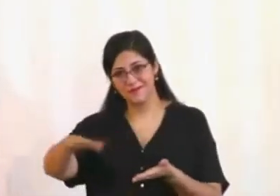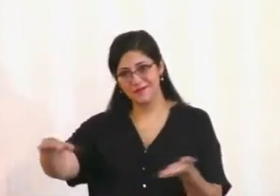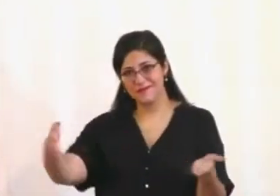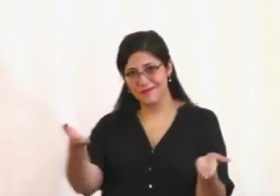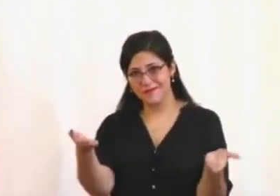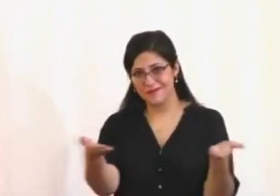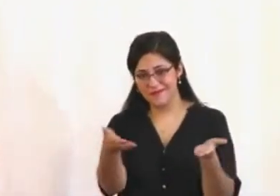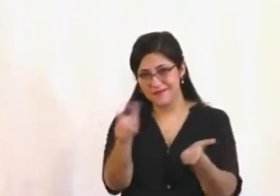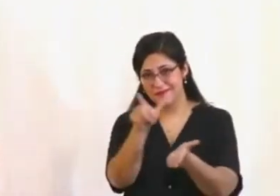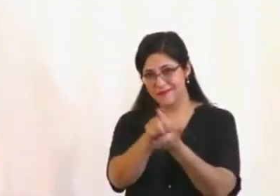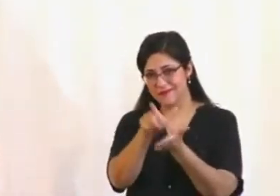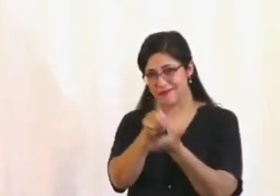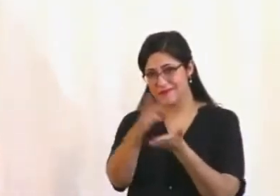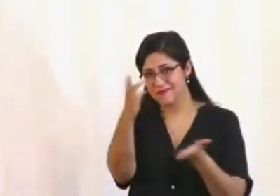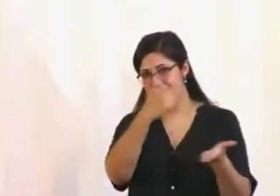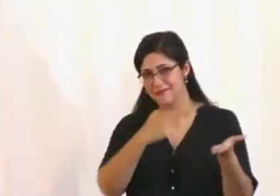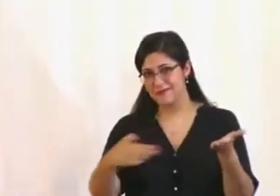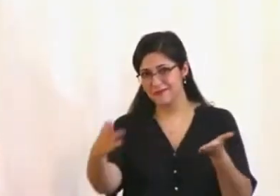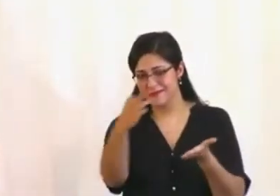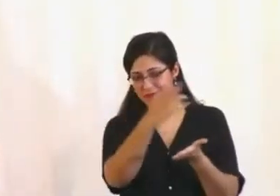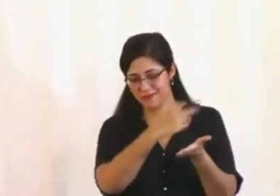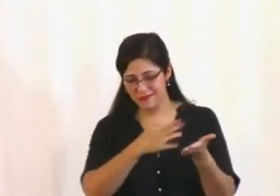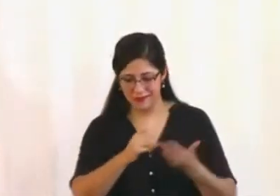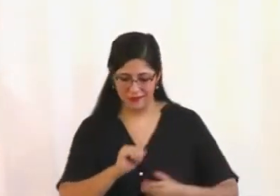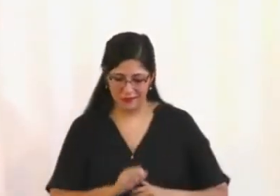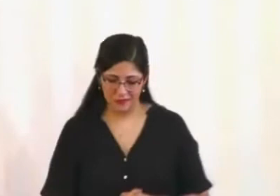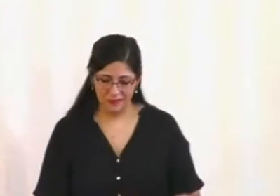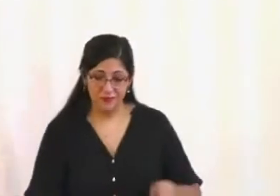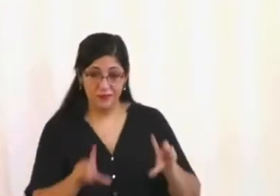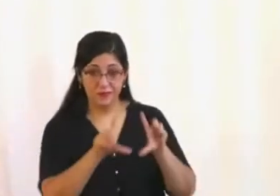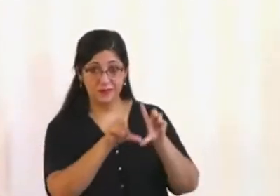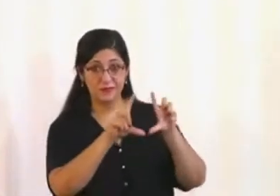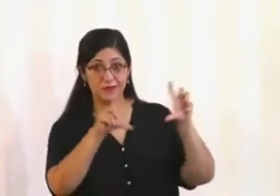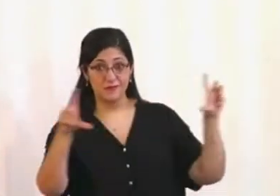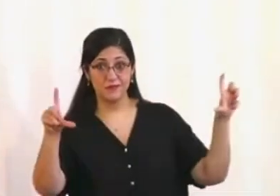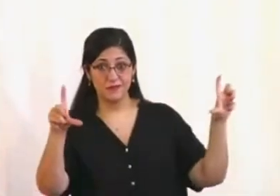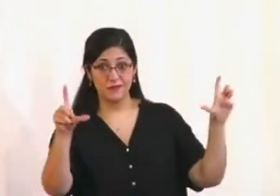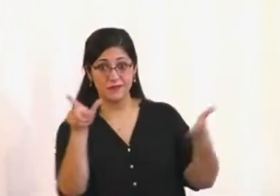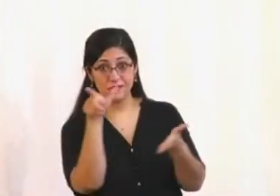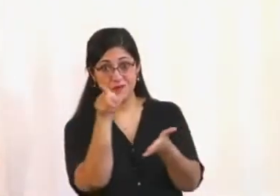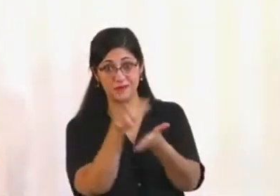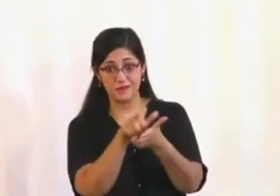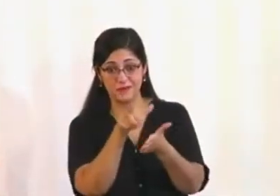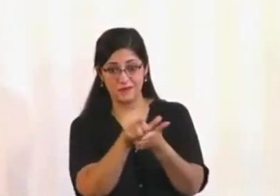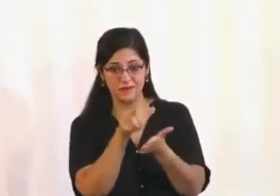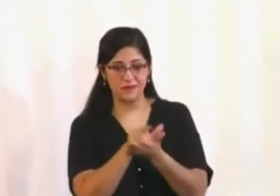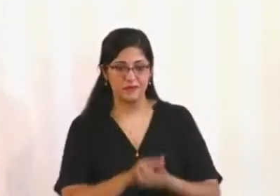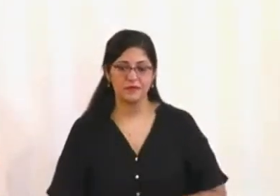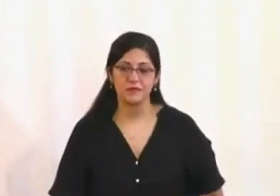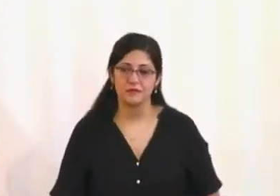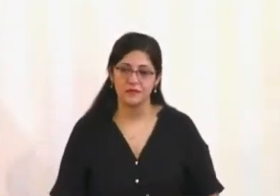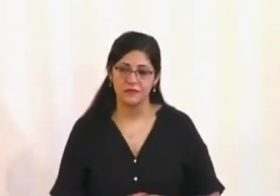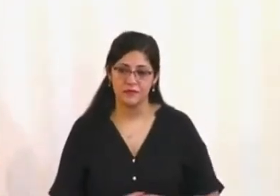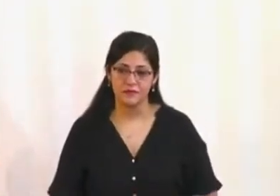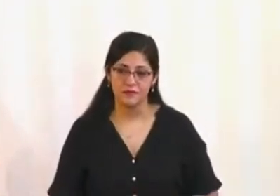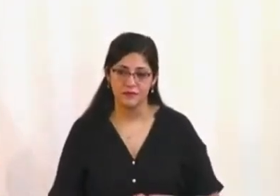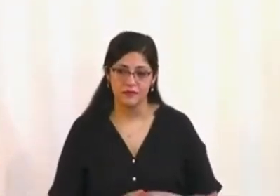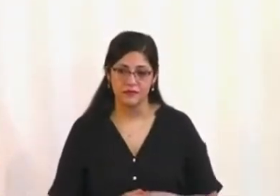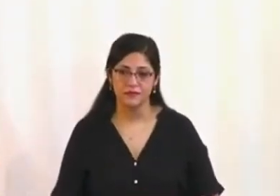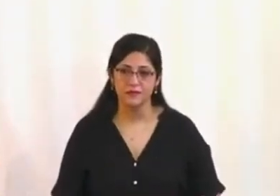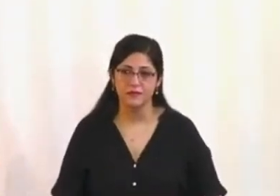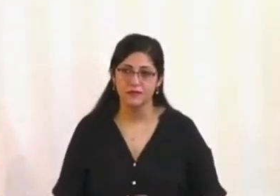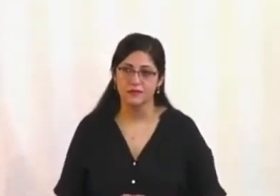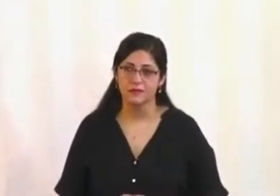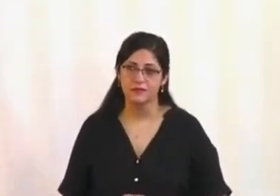peço a vocês que coloquem a folha, como de costume, na posição horizontal. Os nossos irmãos e irmãs aí estarão distribuindo material